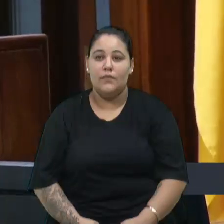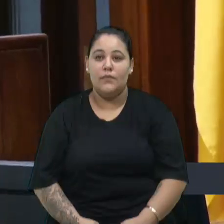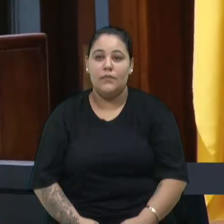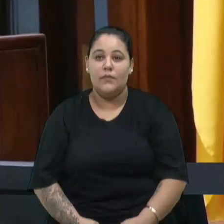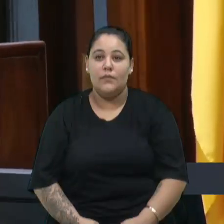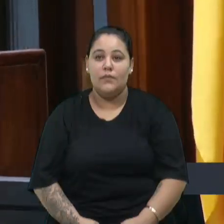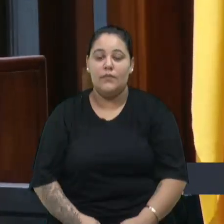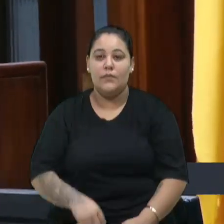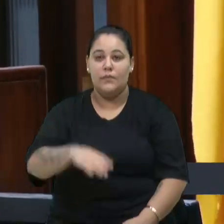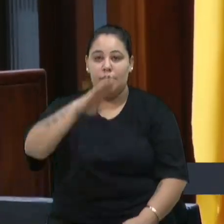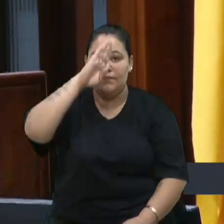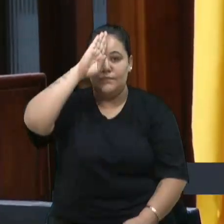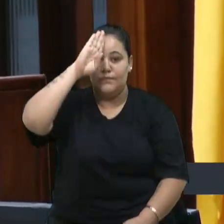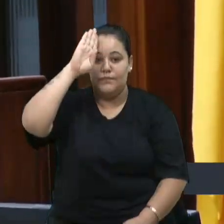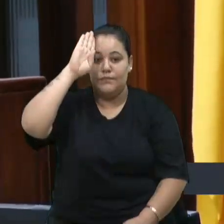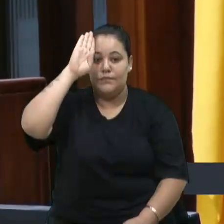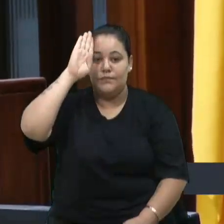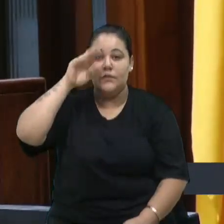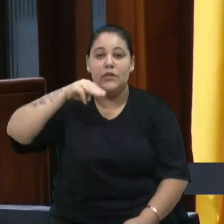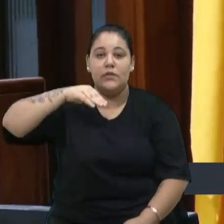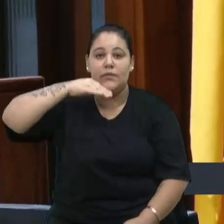Alexandre Bortoluz.